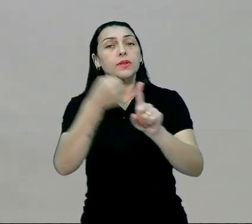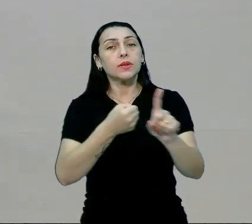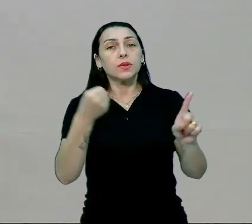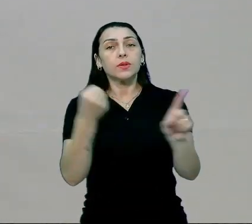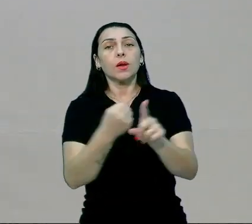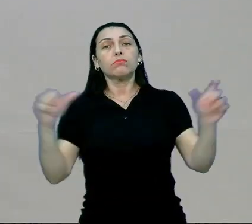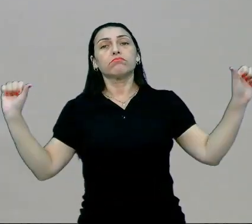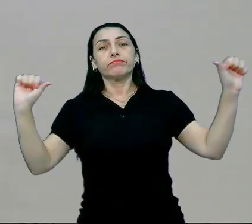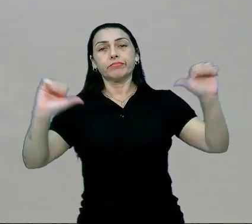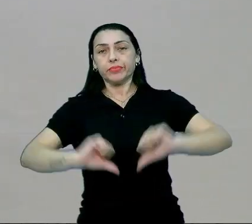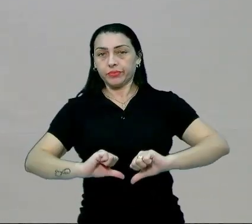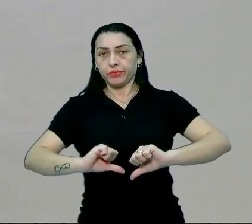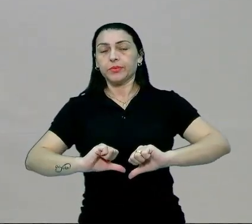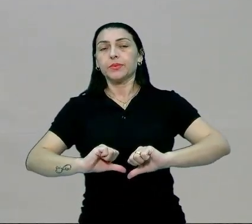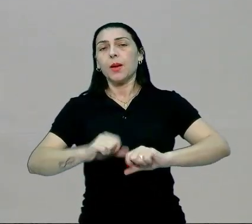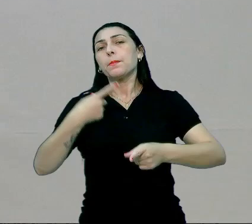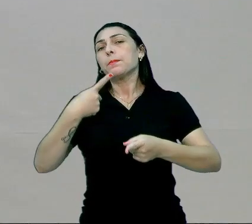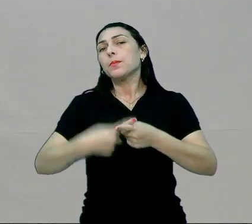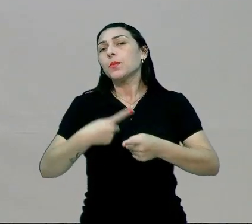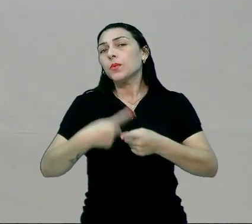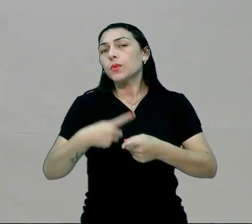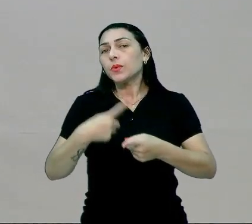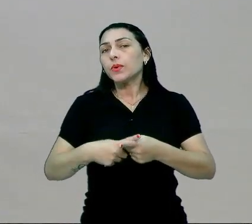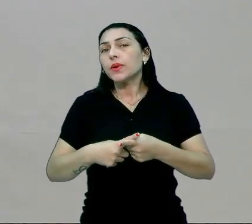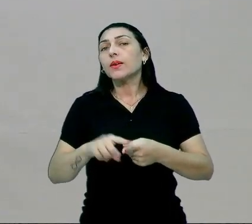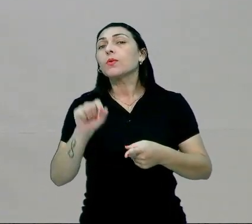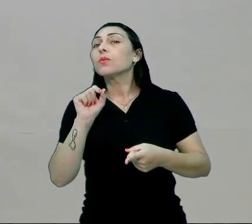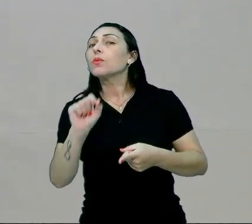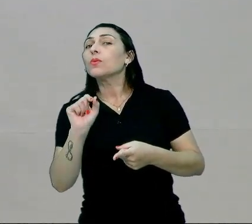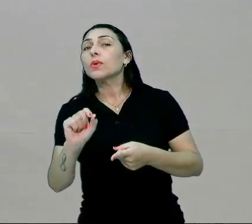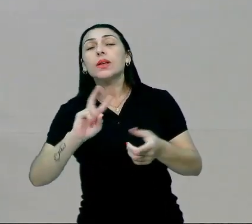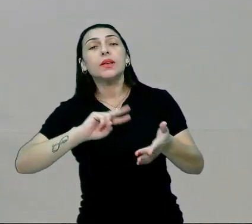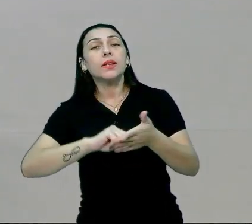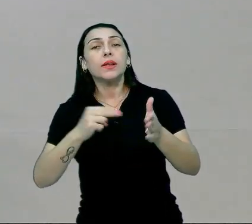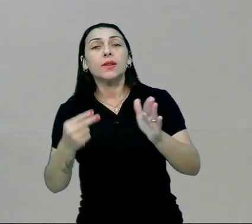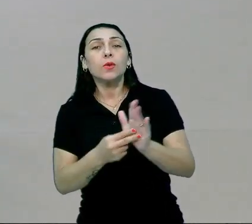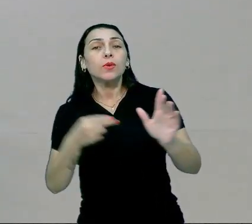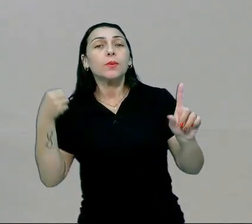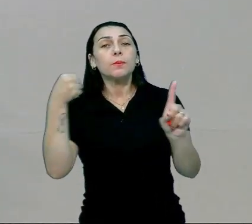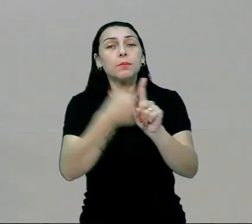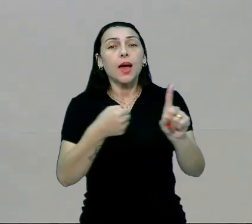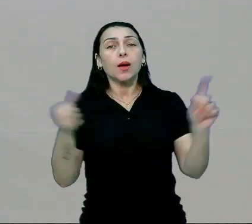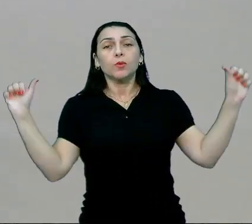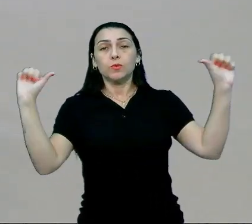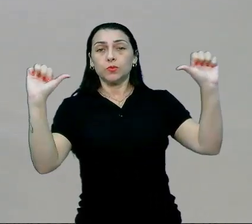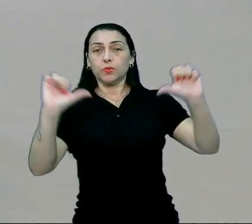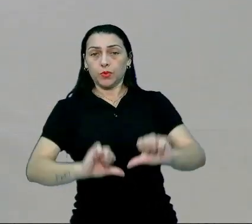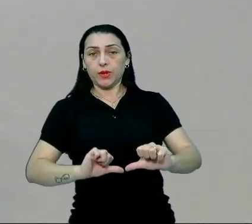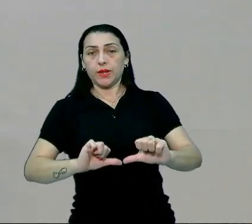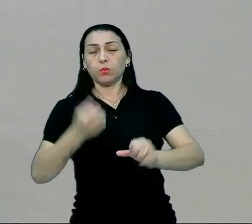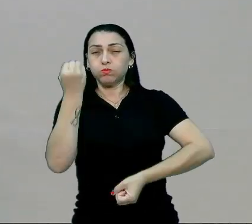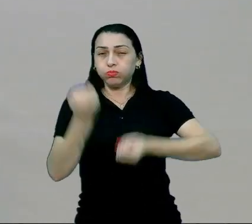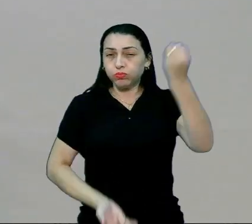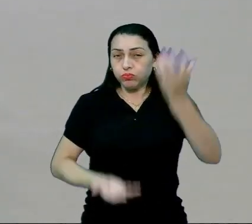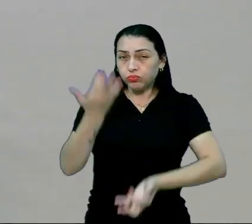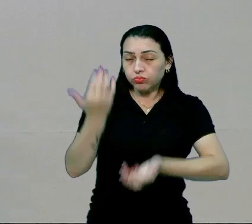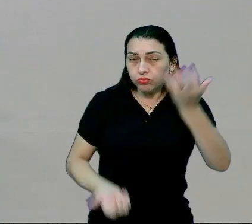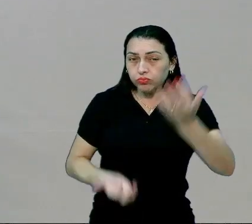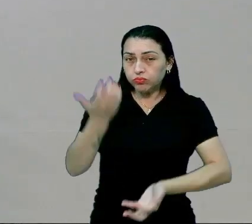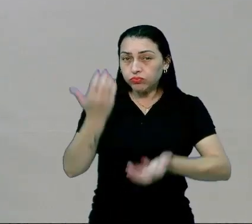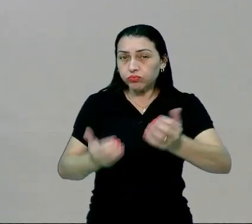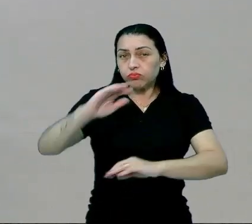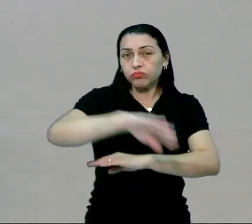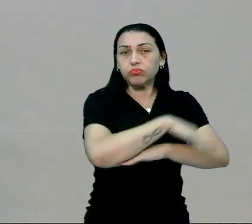impactos negativos. Porque quer queira, quer não, os impactos negativos, como as queimadas,